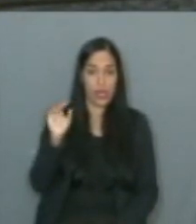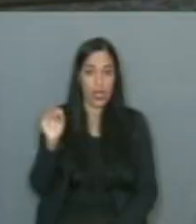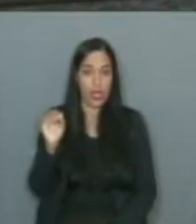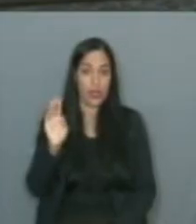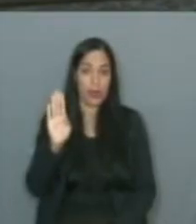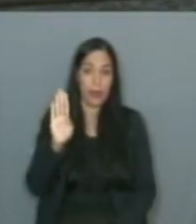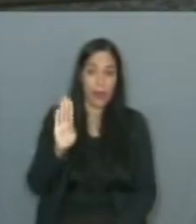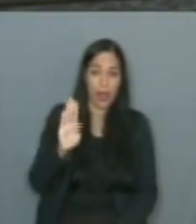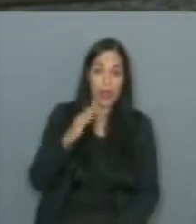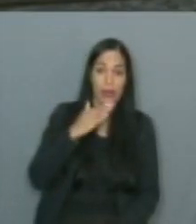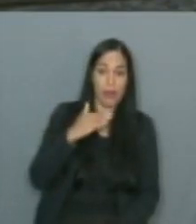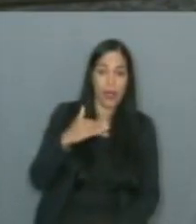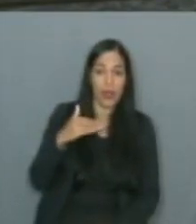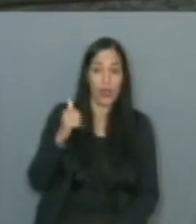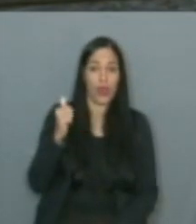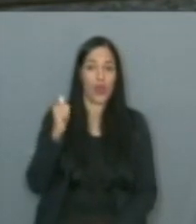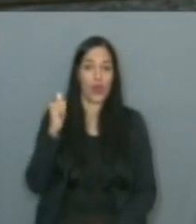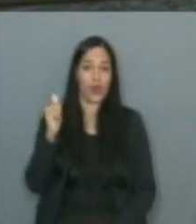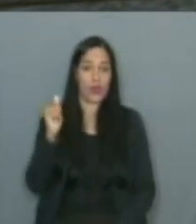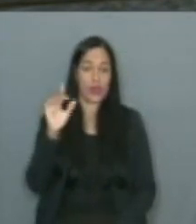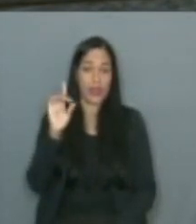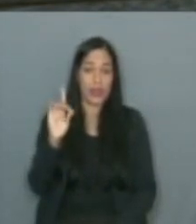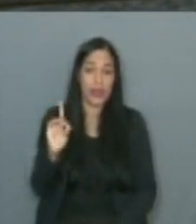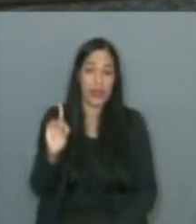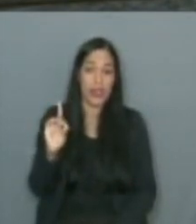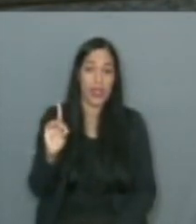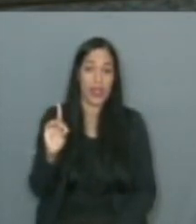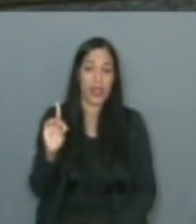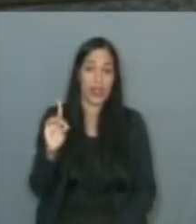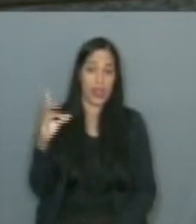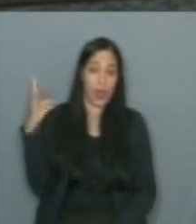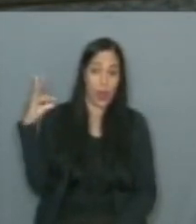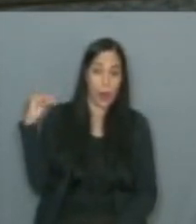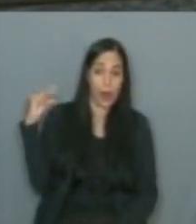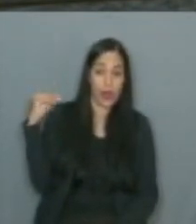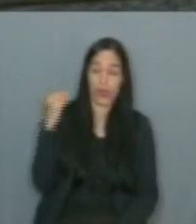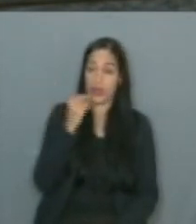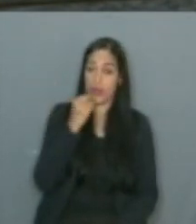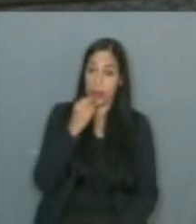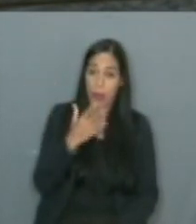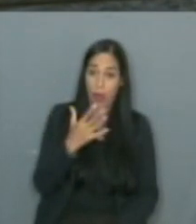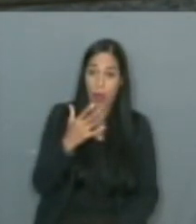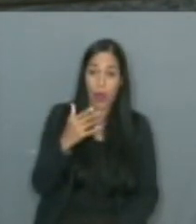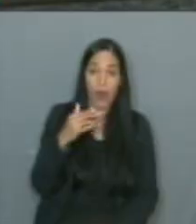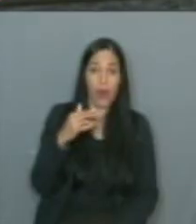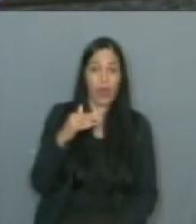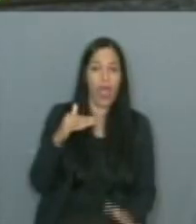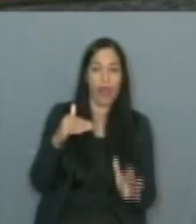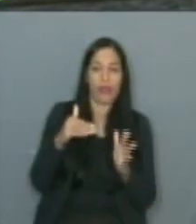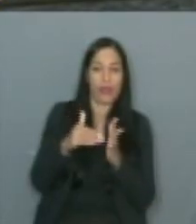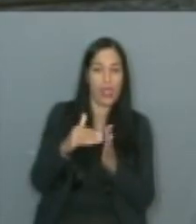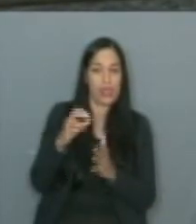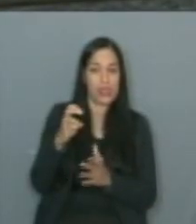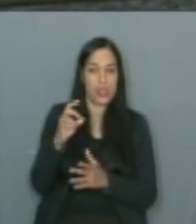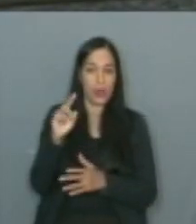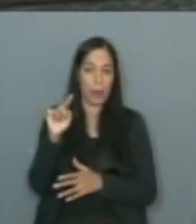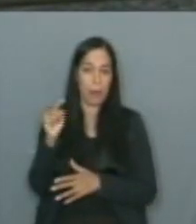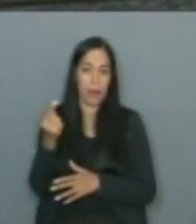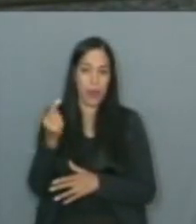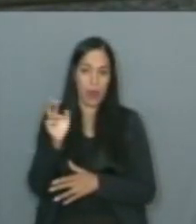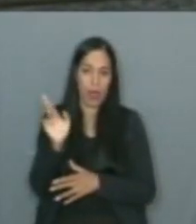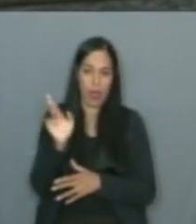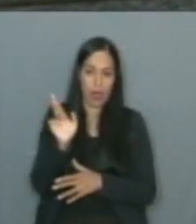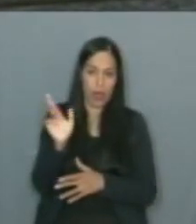B, melhora. Quando vai para a carteira D, um motorista bom de carteira D consegue chegar até uns R$ 5.000,